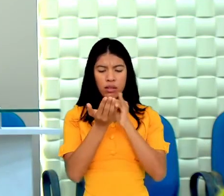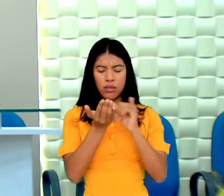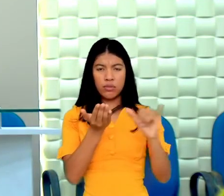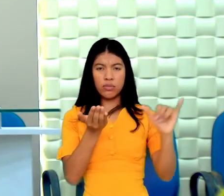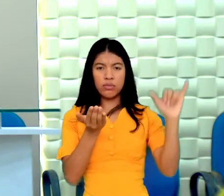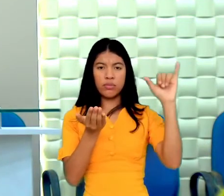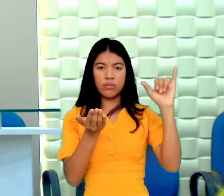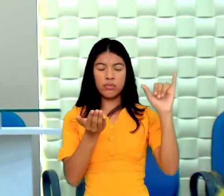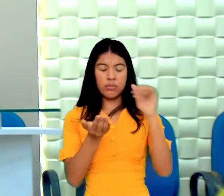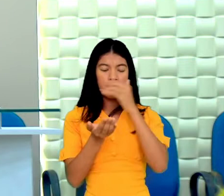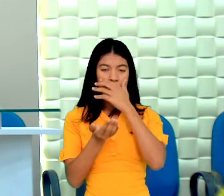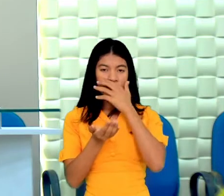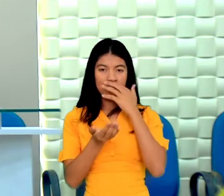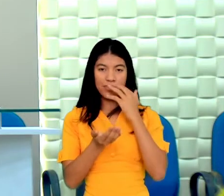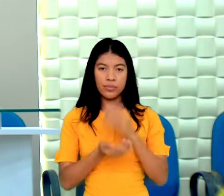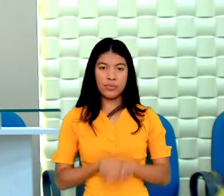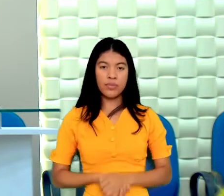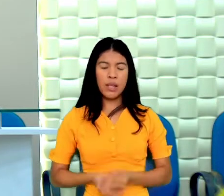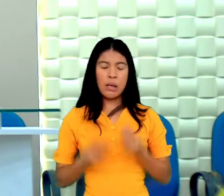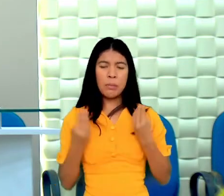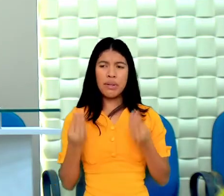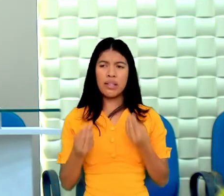homens pudessem ser salvos.